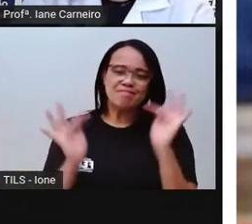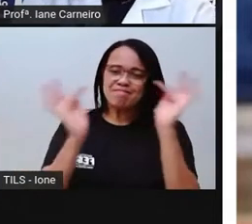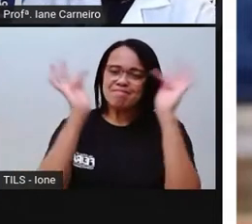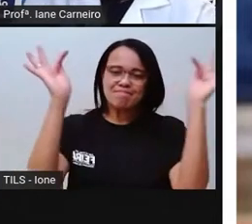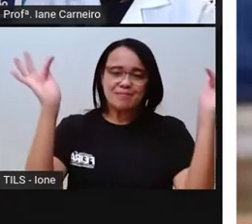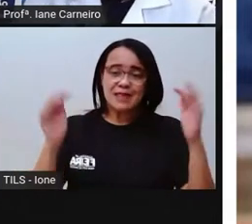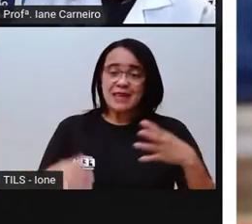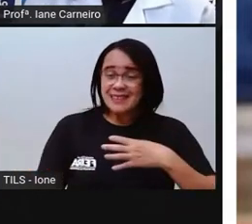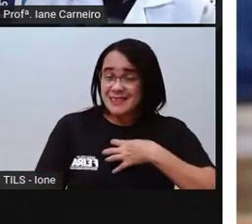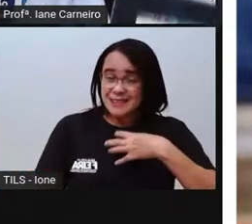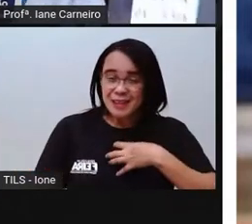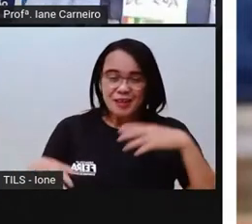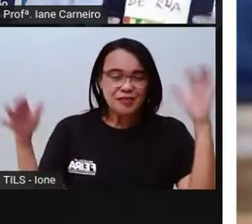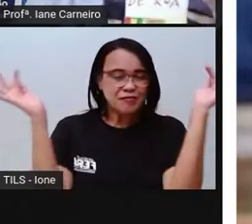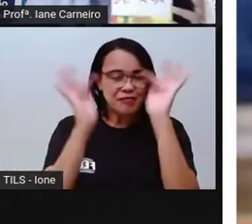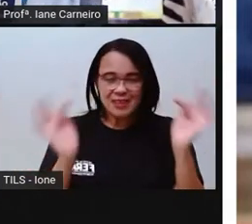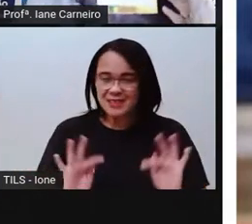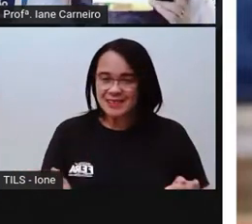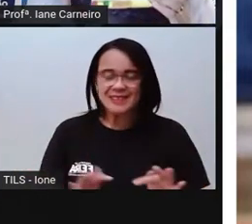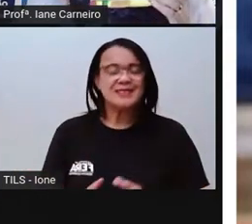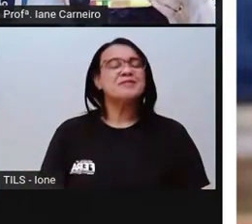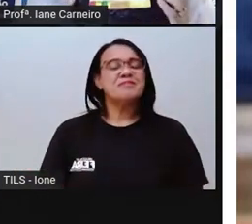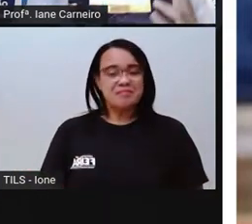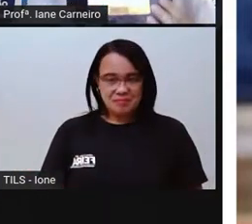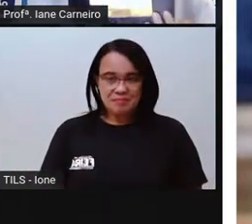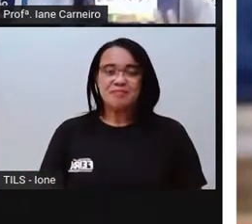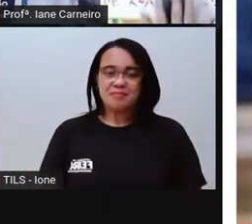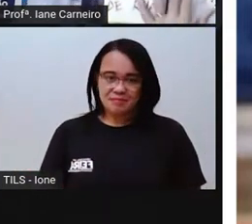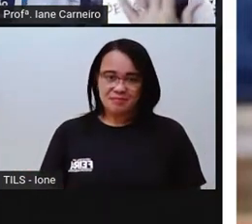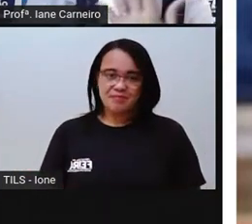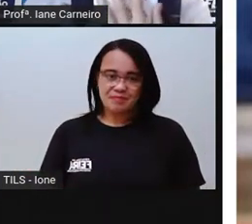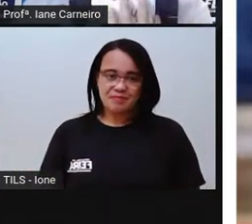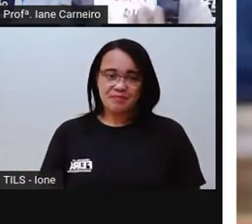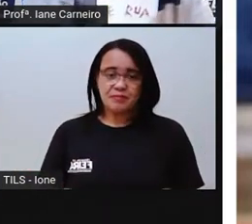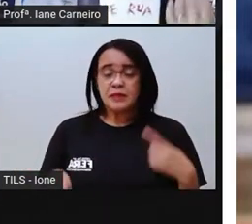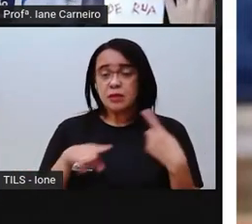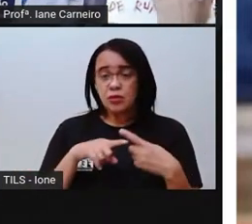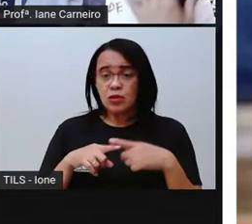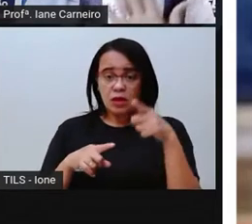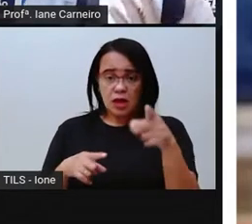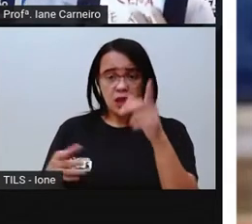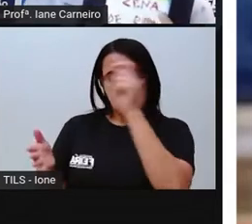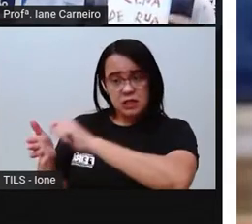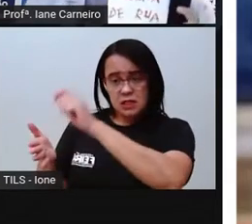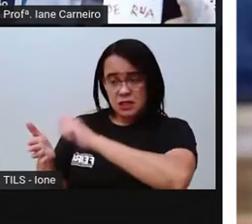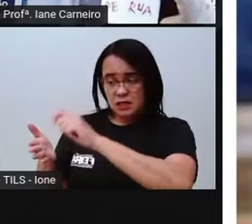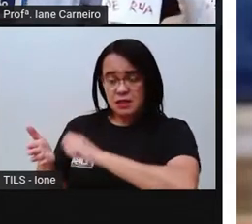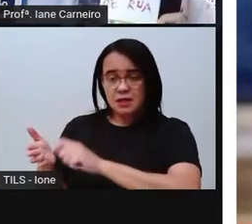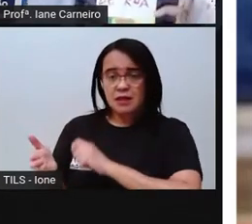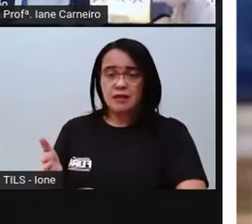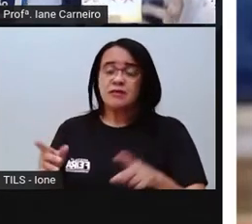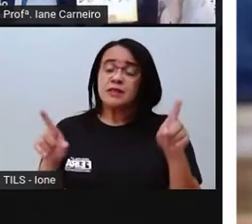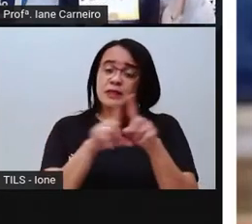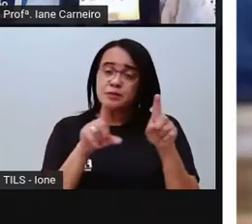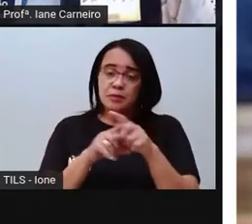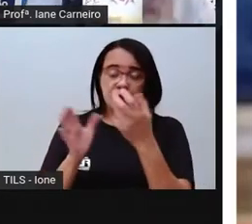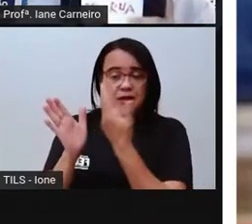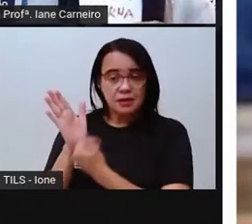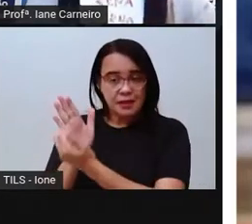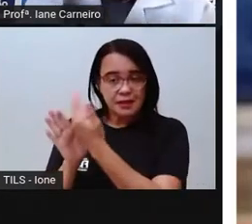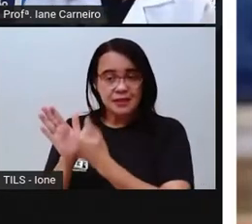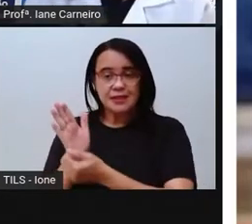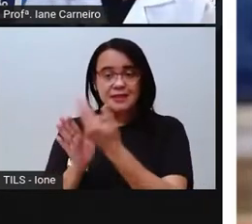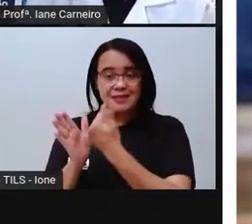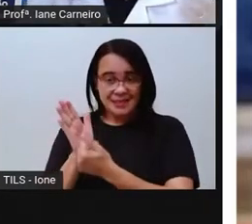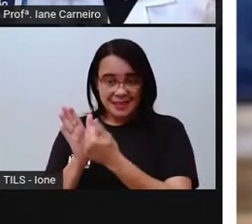crianças. Além de escrever o livro, Ângela Lago também ilustrava os livros, né? Alguns livros que ela